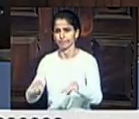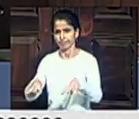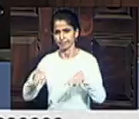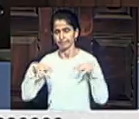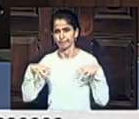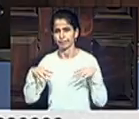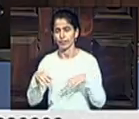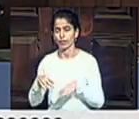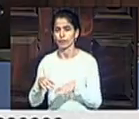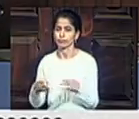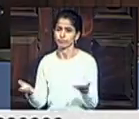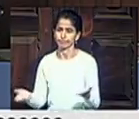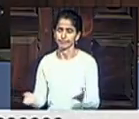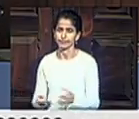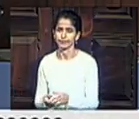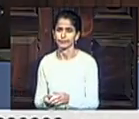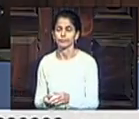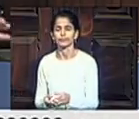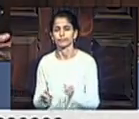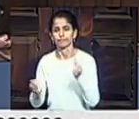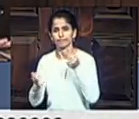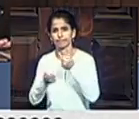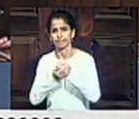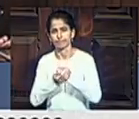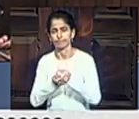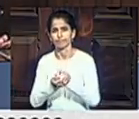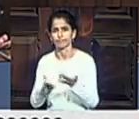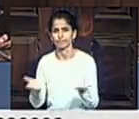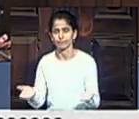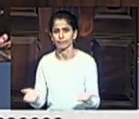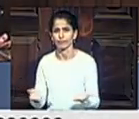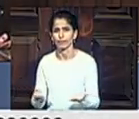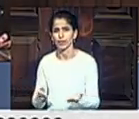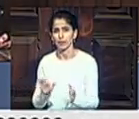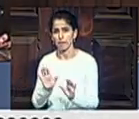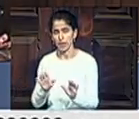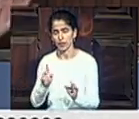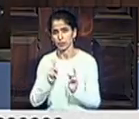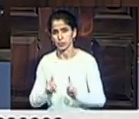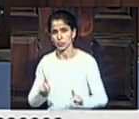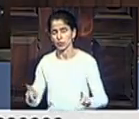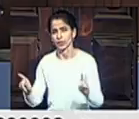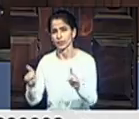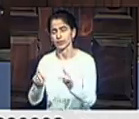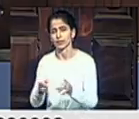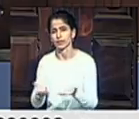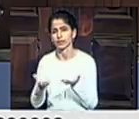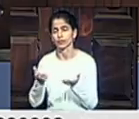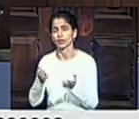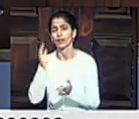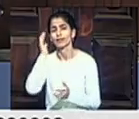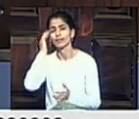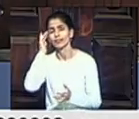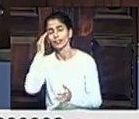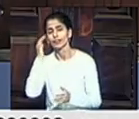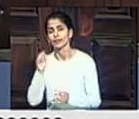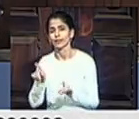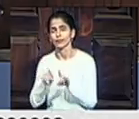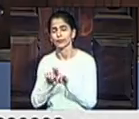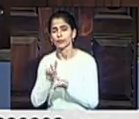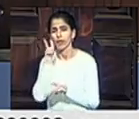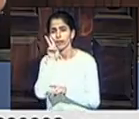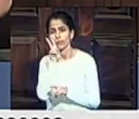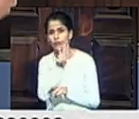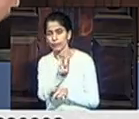dessa tribuna. E é isso que a população vai ter que entender. E é isso que a população vai ter que ver aqui